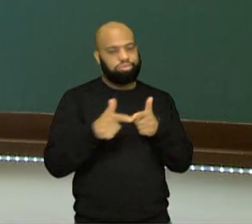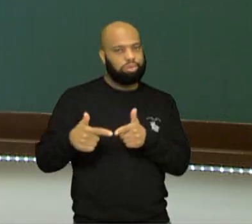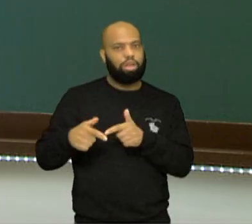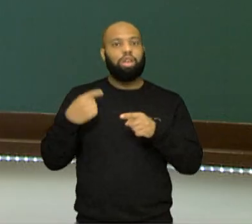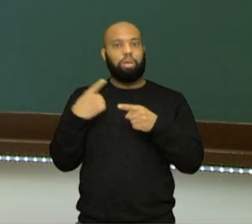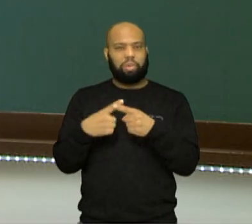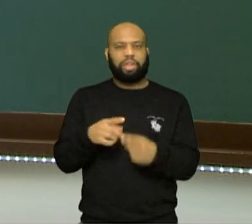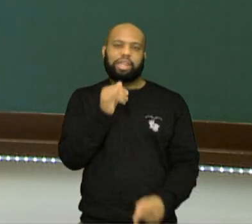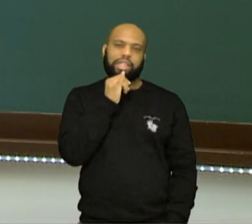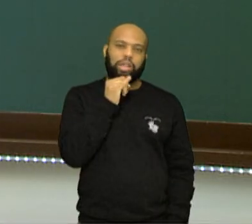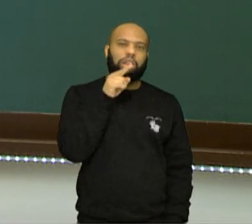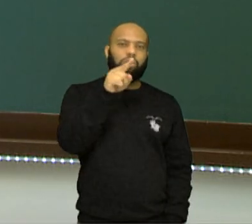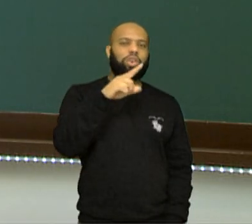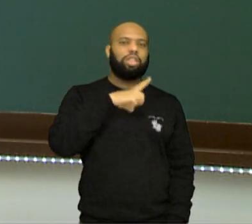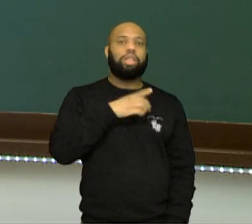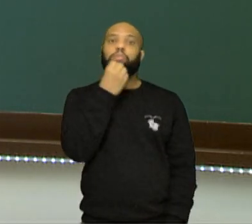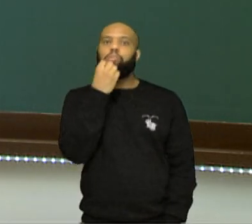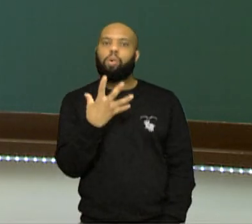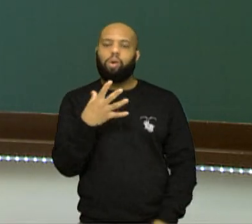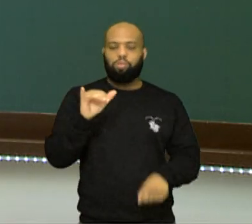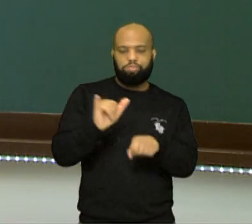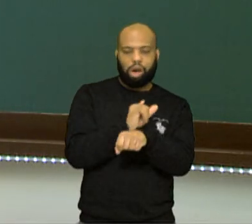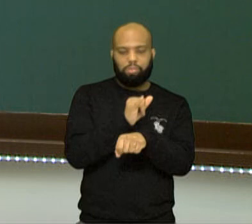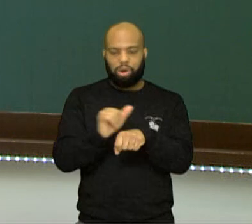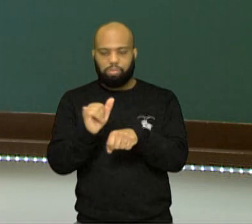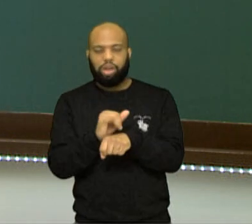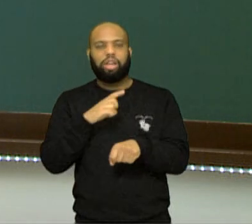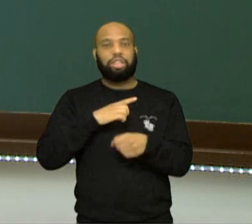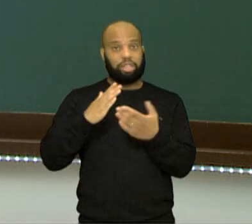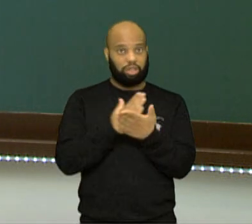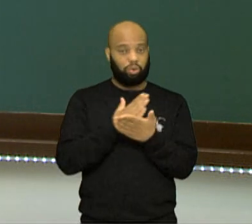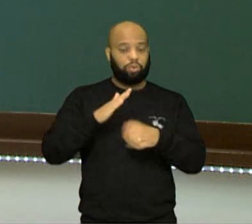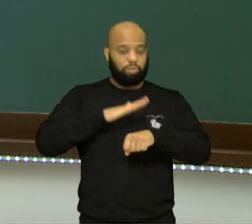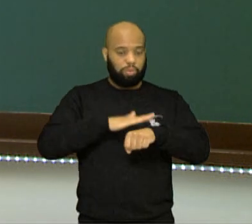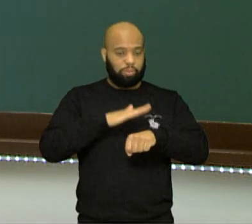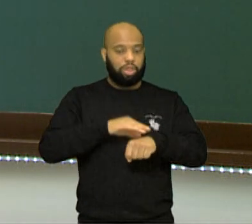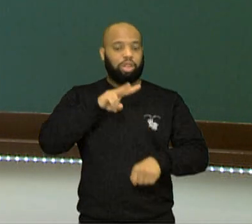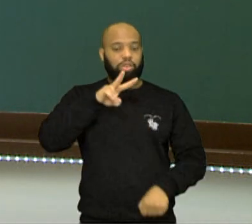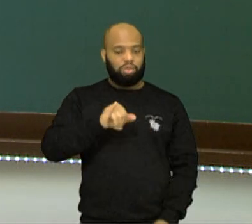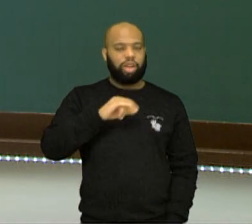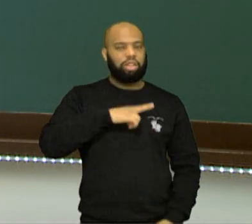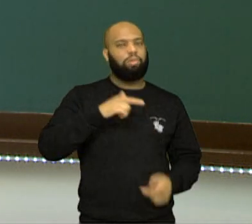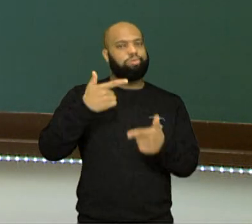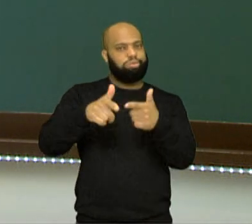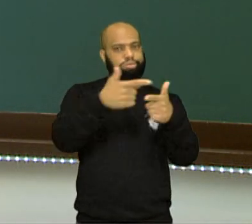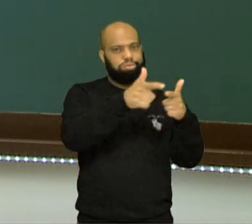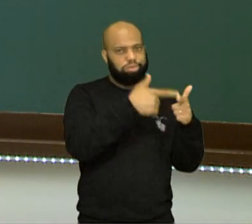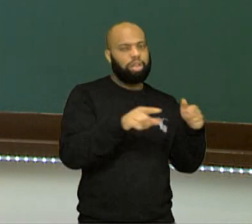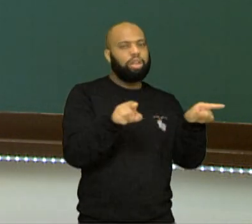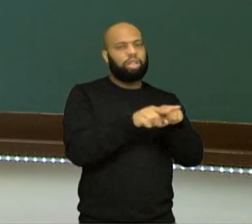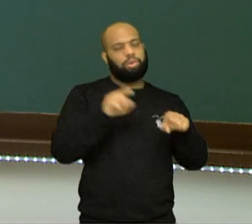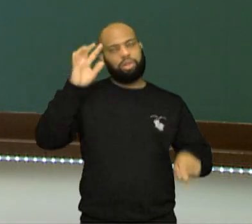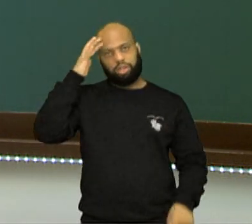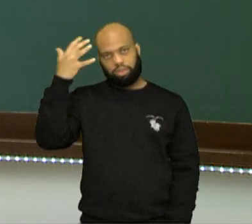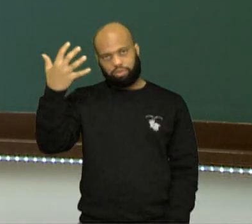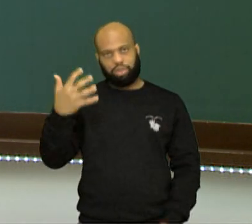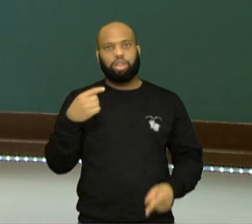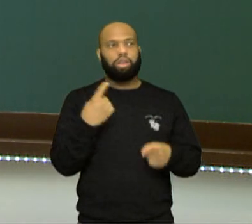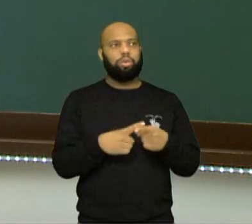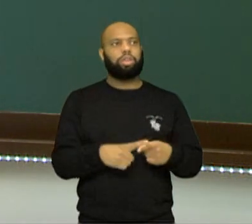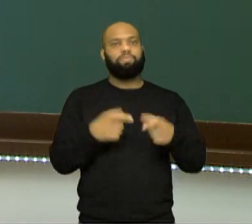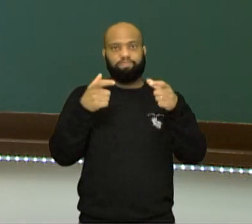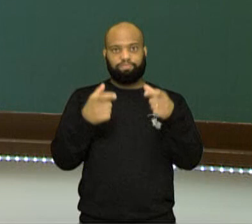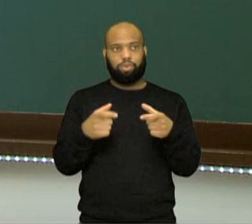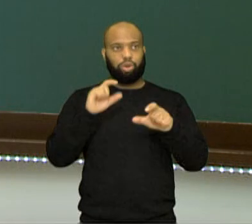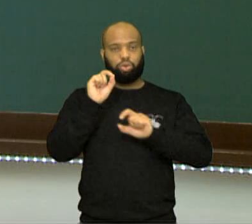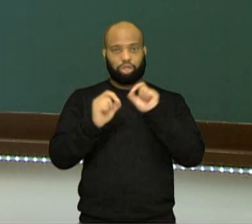mais que você tenha uma boa estratégia, em alguns momentos você vai ter sérios problemas aí para resolver, uma posição